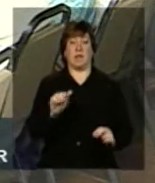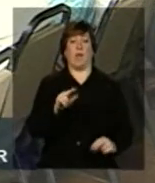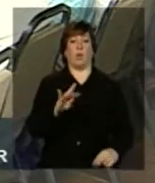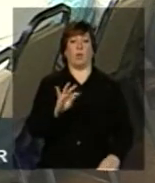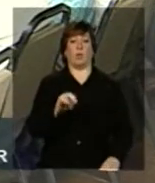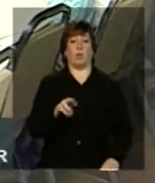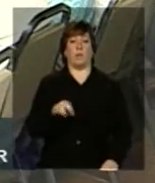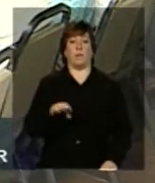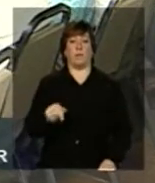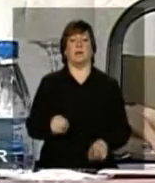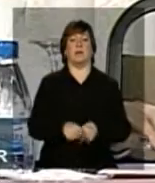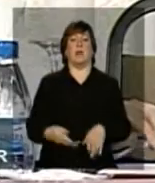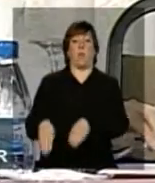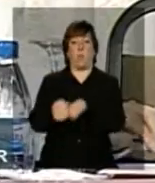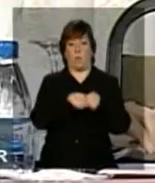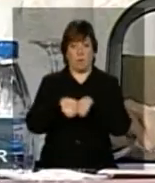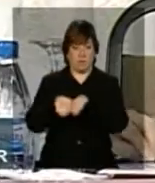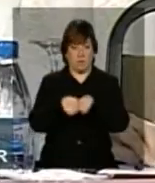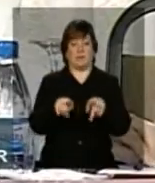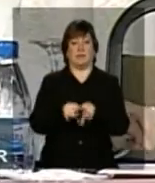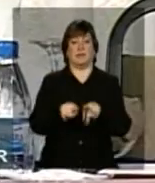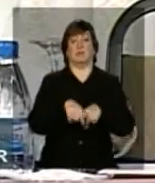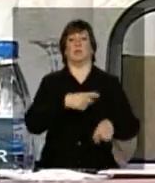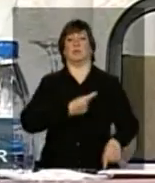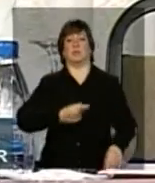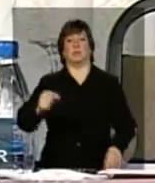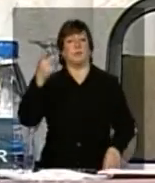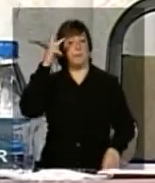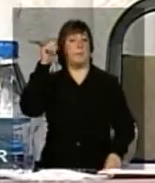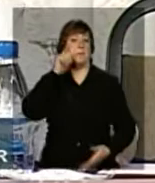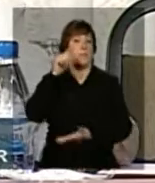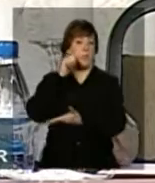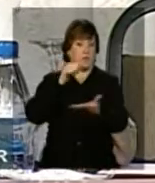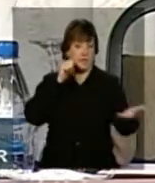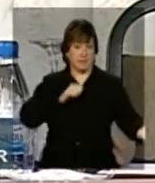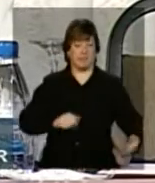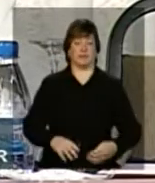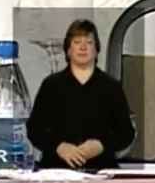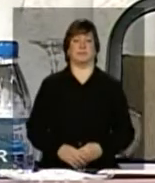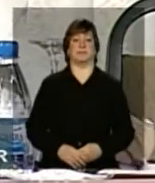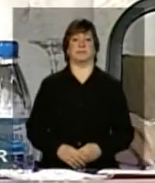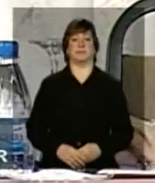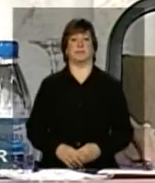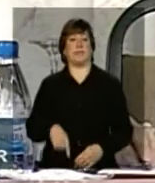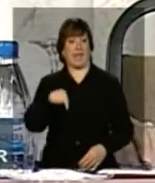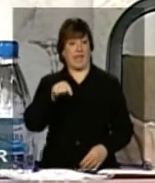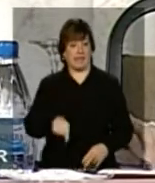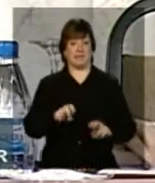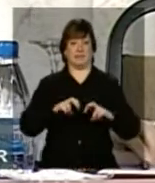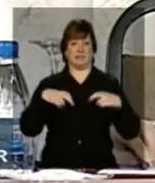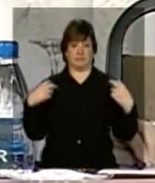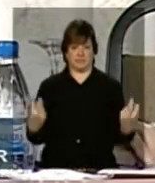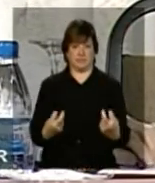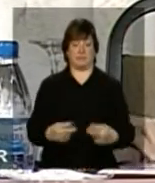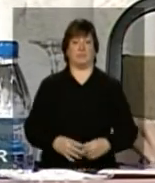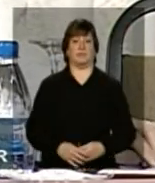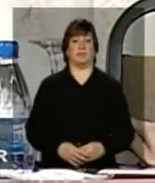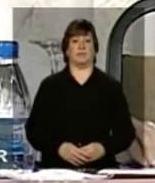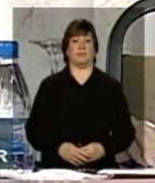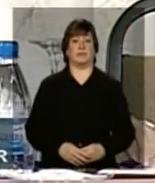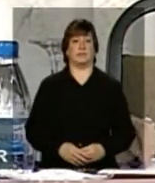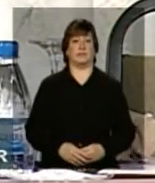autonomia, igualdade e sustentabilidade das mulheres. Né? Essa mesa